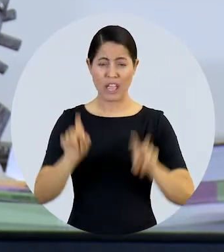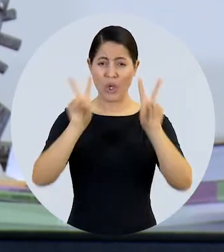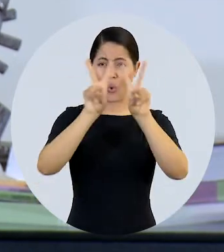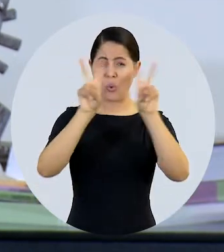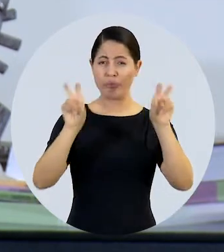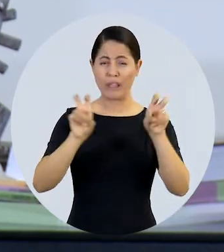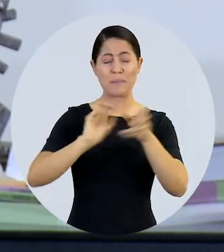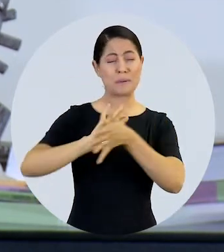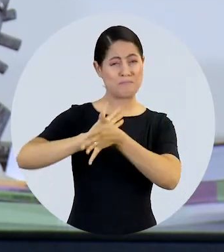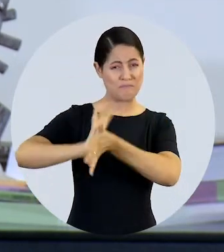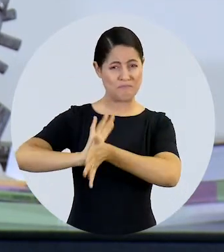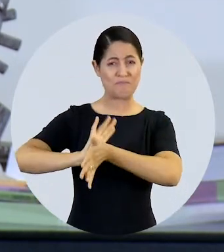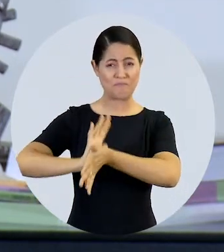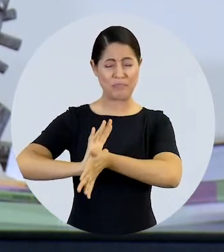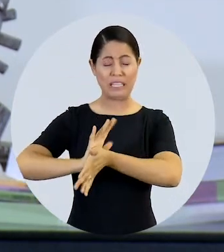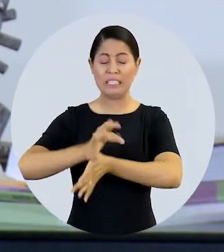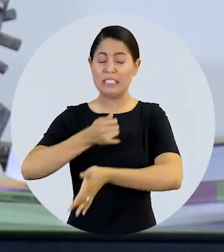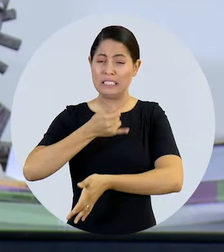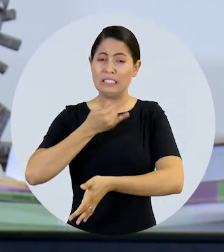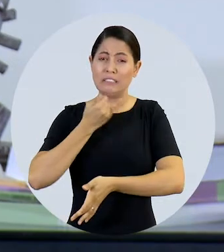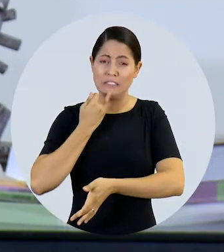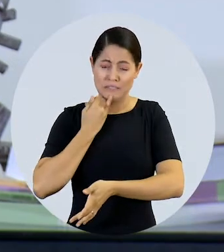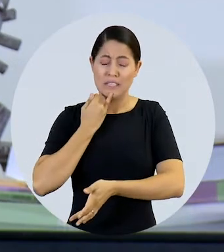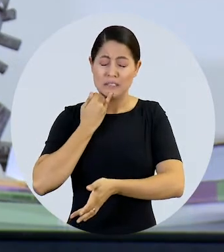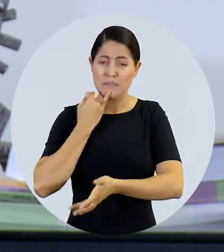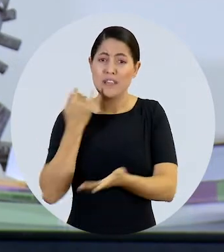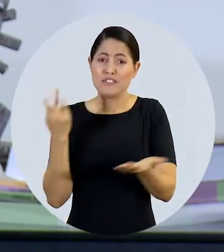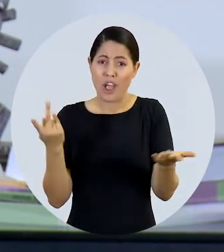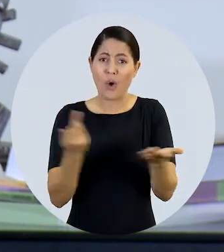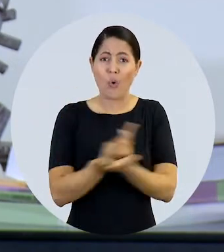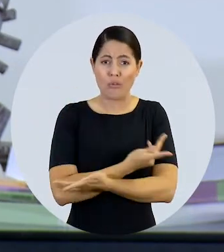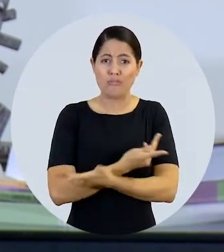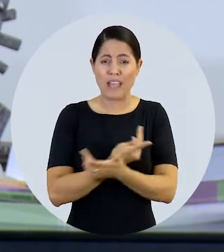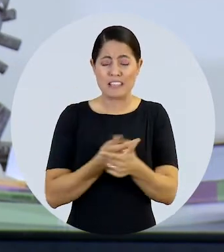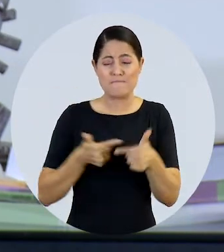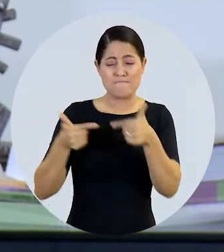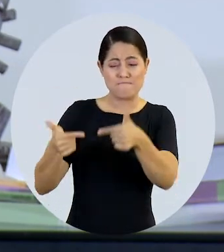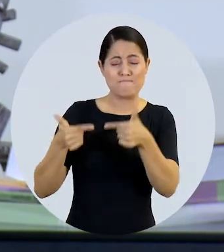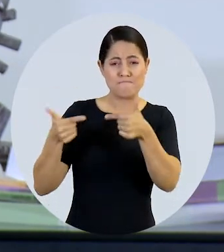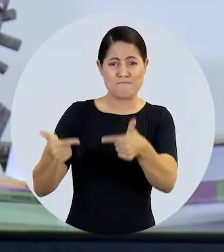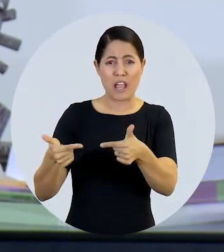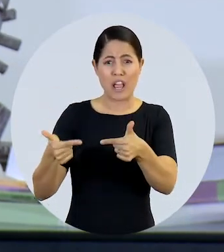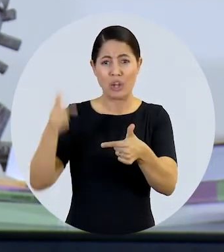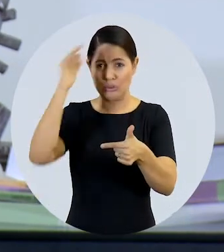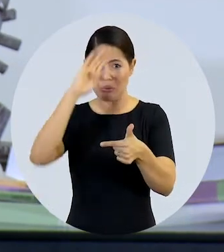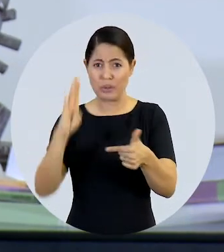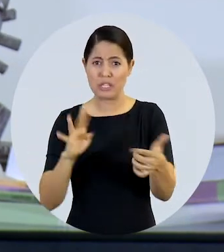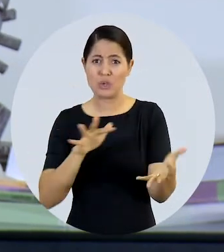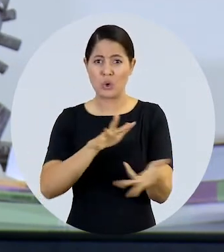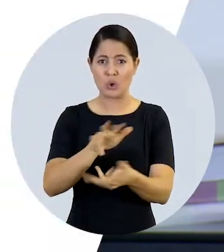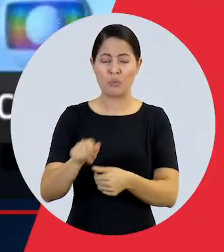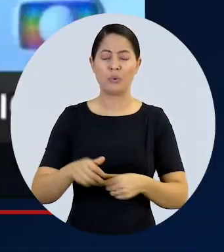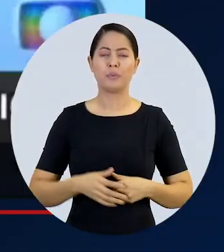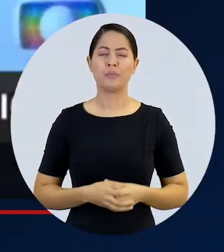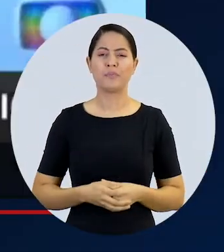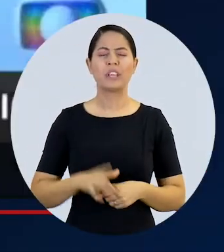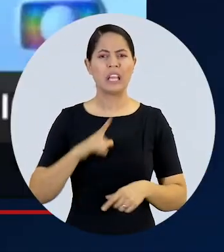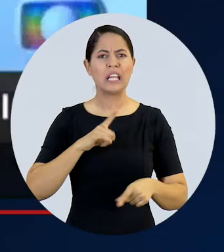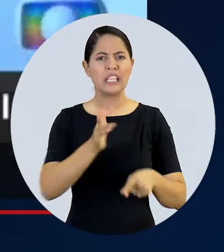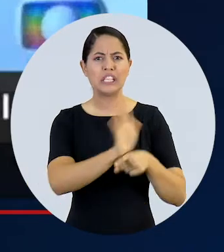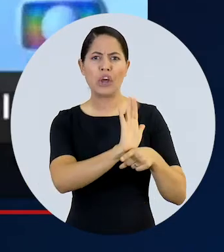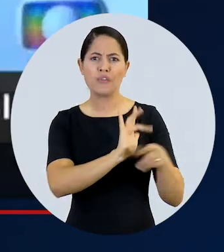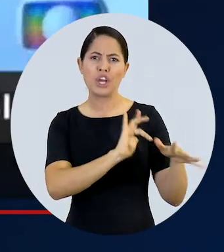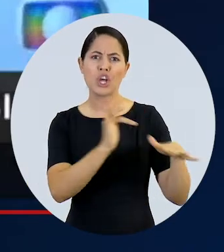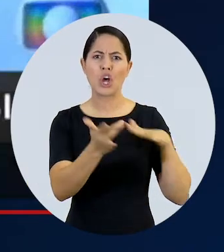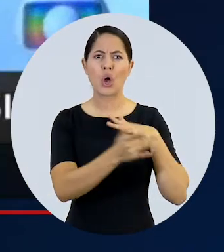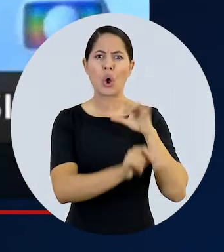o tema é racismo, que infelizmente continua acontecendo em vários locais do Brasil e do mundo. Em um vídeo